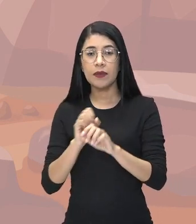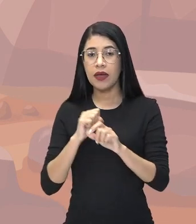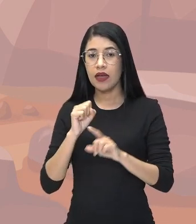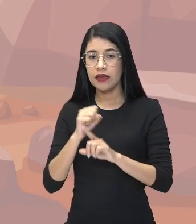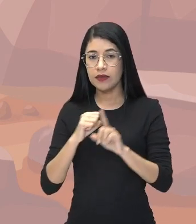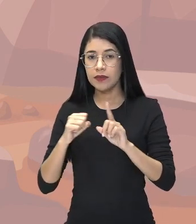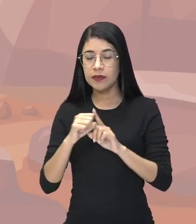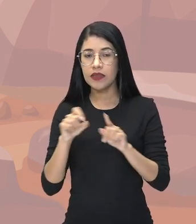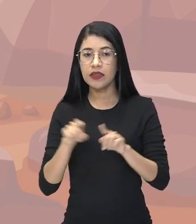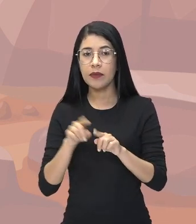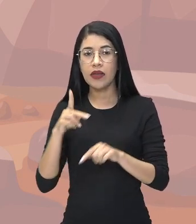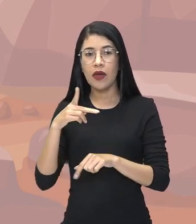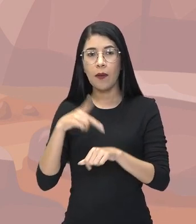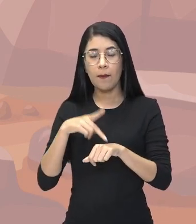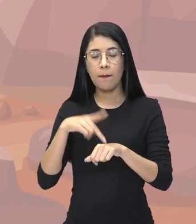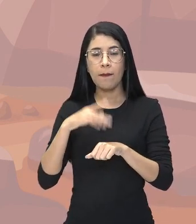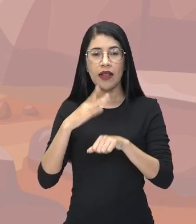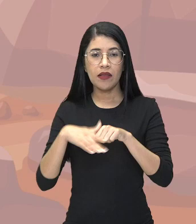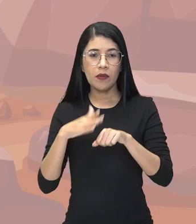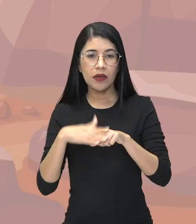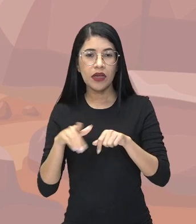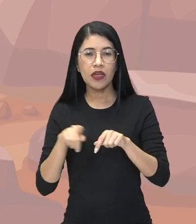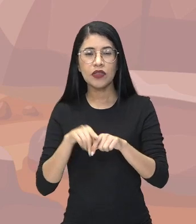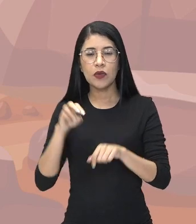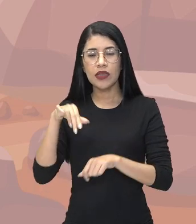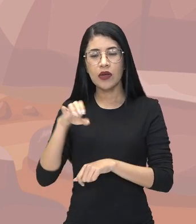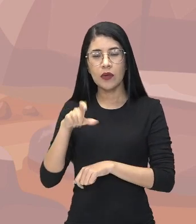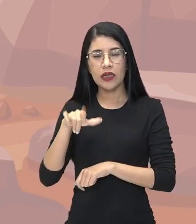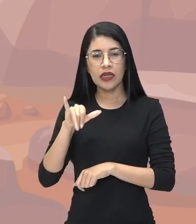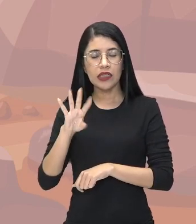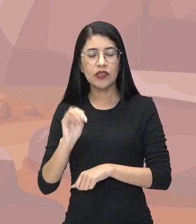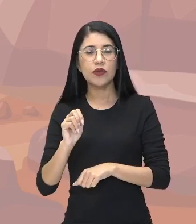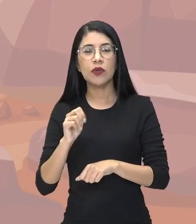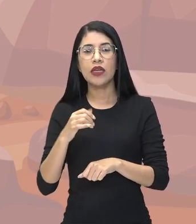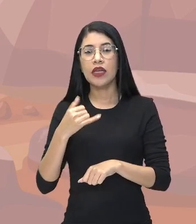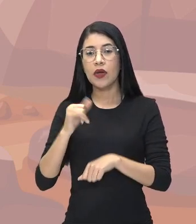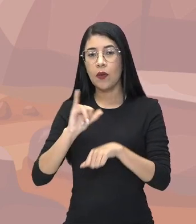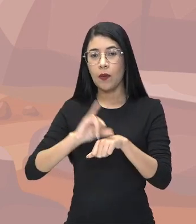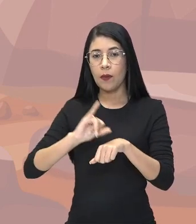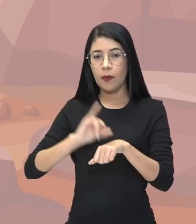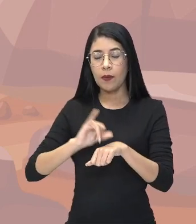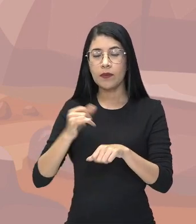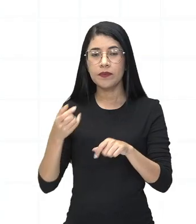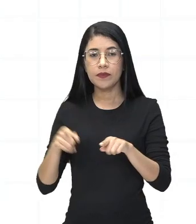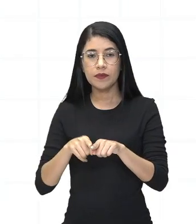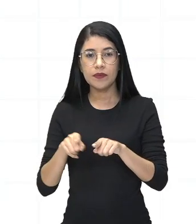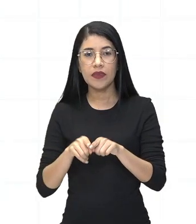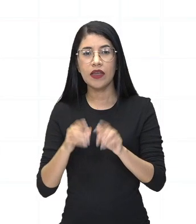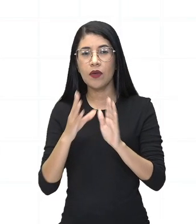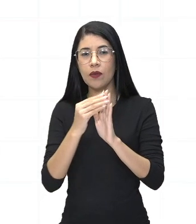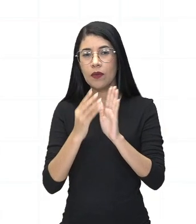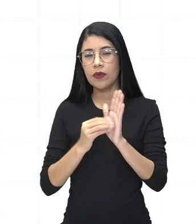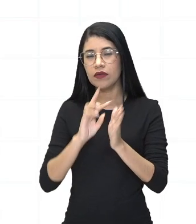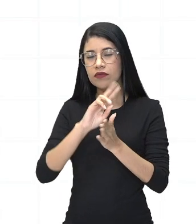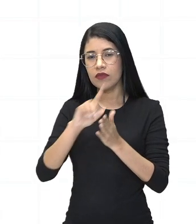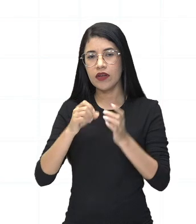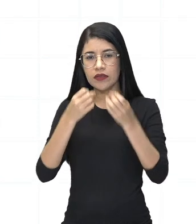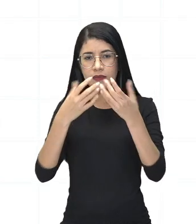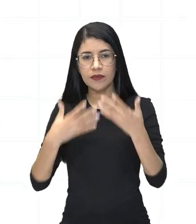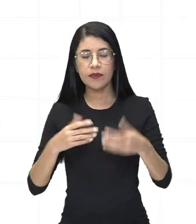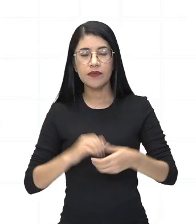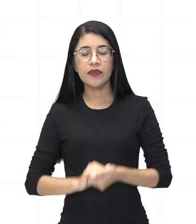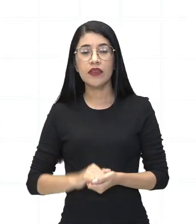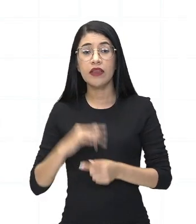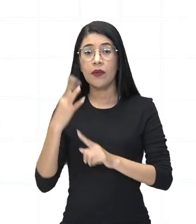que envolve o Paleolítico, o Neolítico, as Idades dos Metais, nós vamos ver alguns conceitos. Vamos lá? Então, a arte